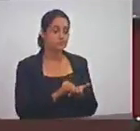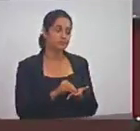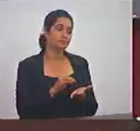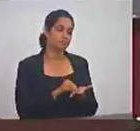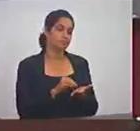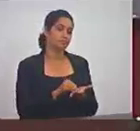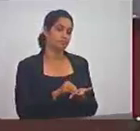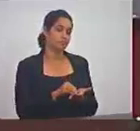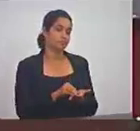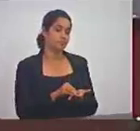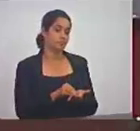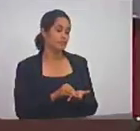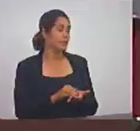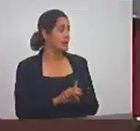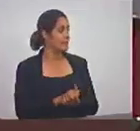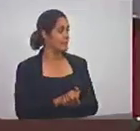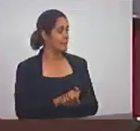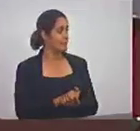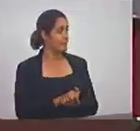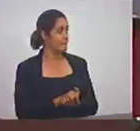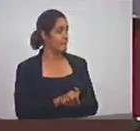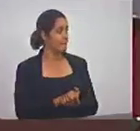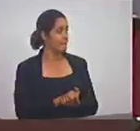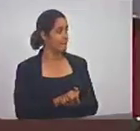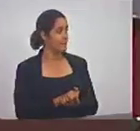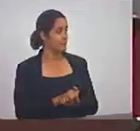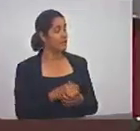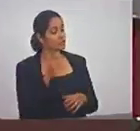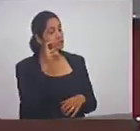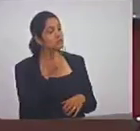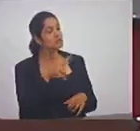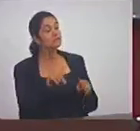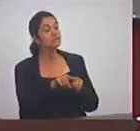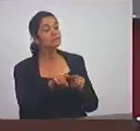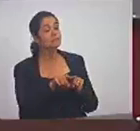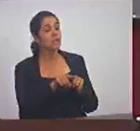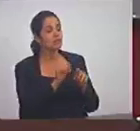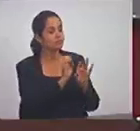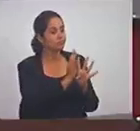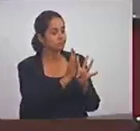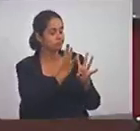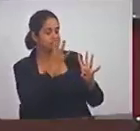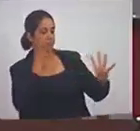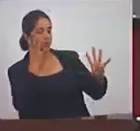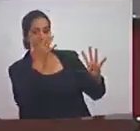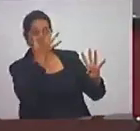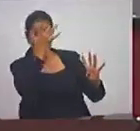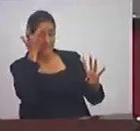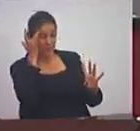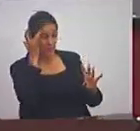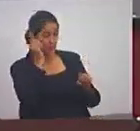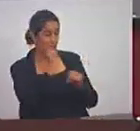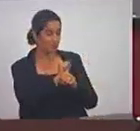pública. E a gente está vendo também uma fila gigantesca de pessoas querendo atendimento, raio-x,